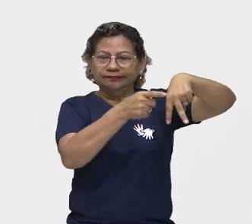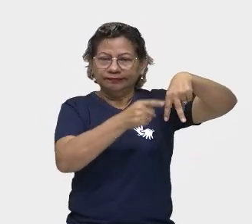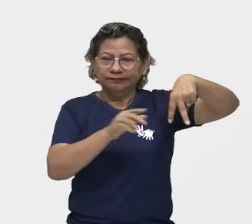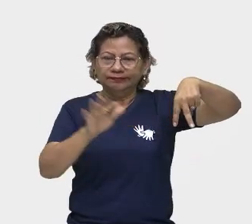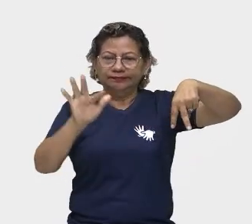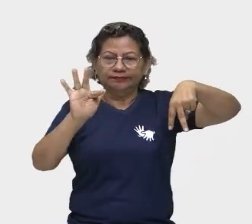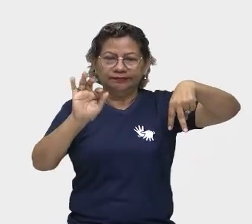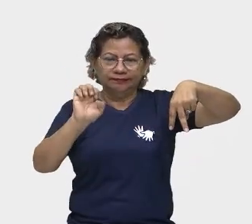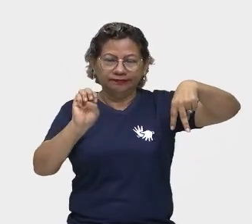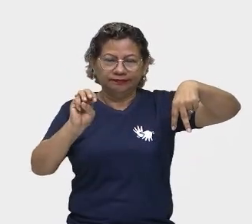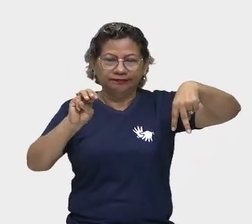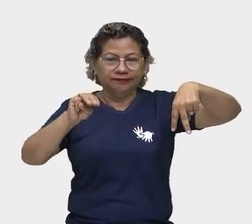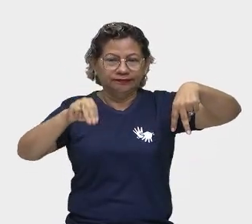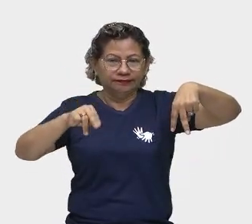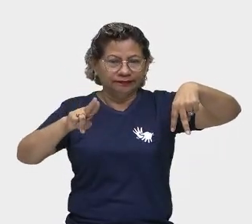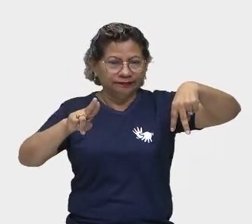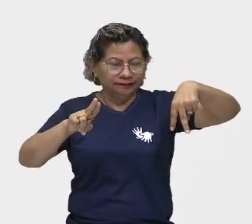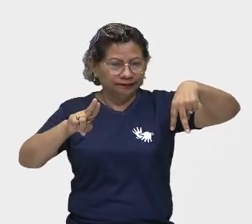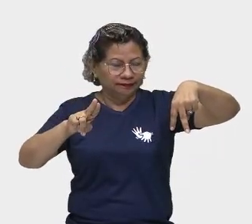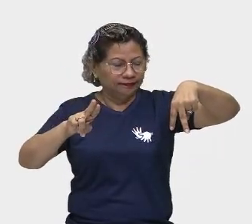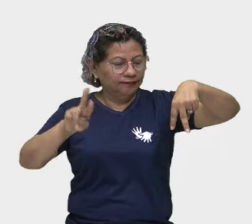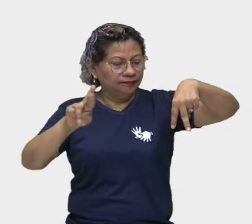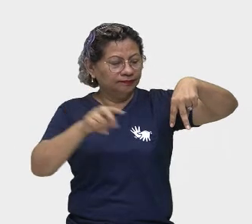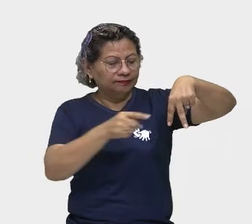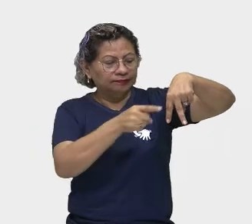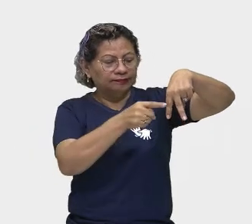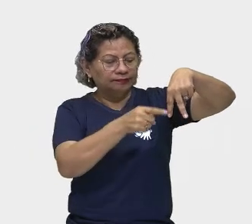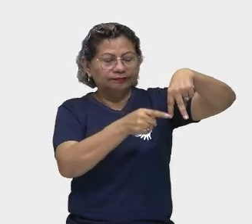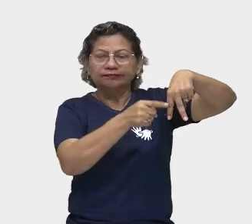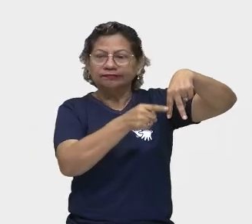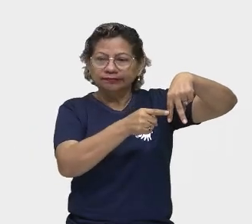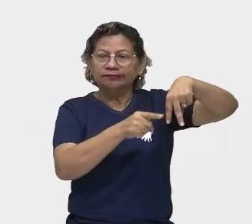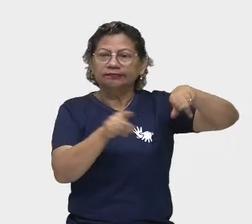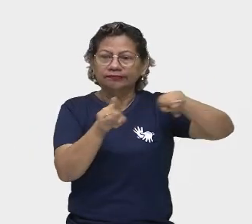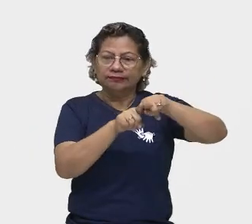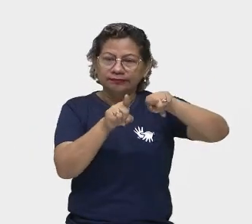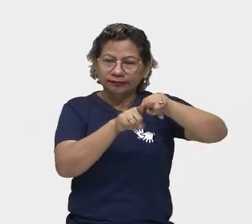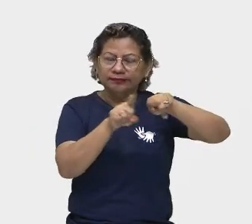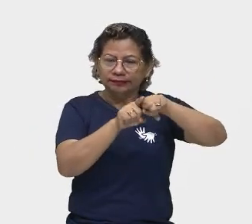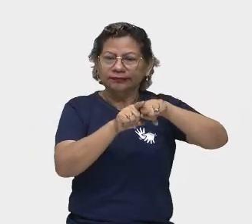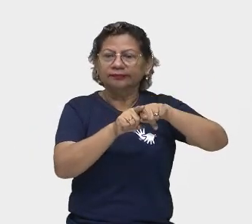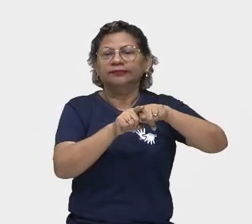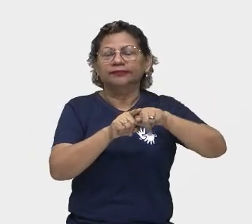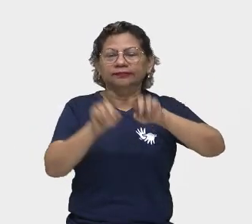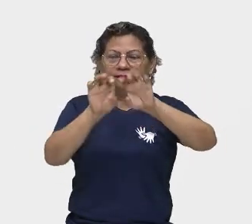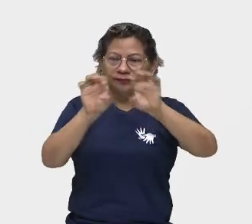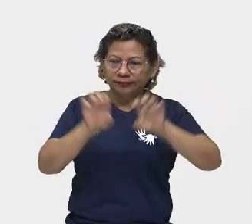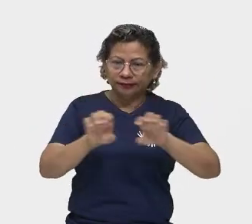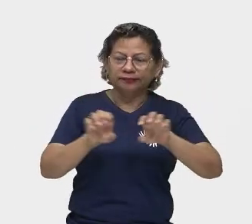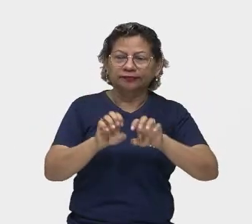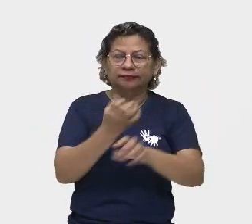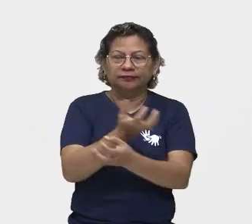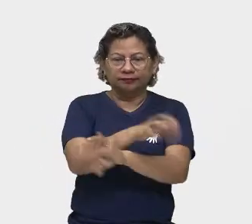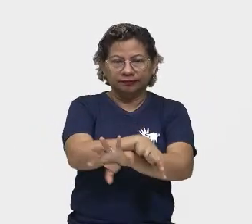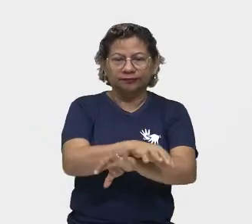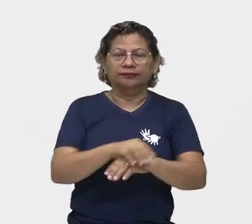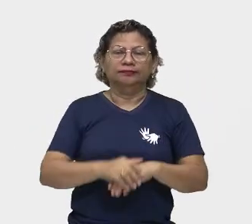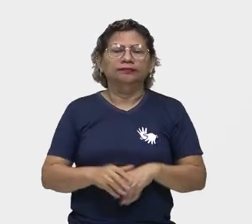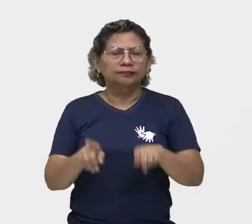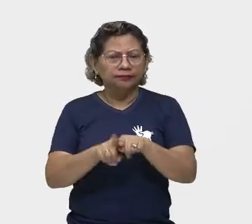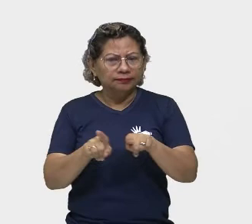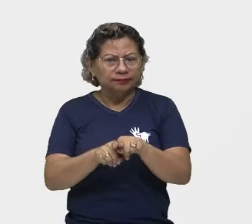vai estar ligado a ele e logo abaixo nós temos ali outras estruturas de cima além disso a gente observa também